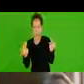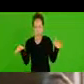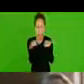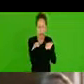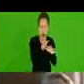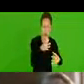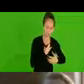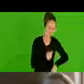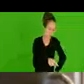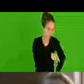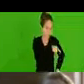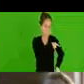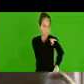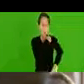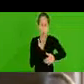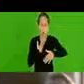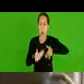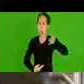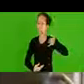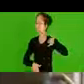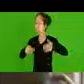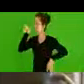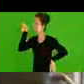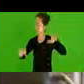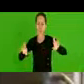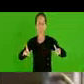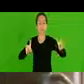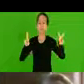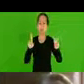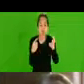Porque os seus contextos, eles não são mensurados,